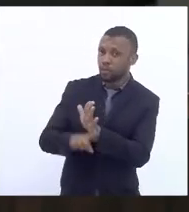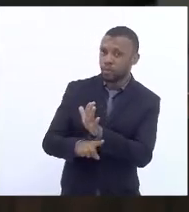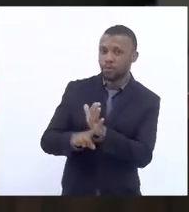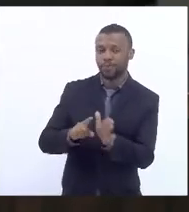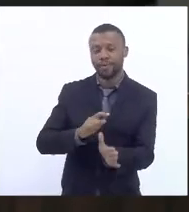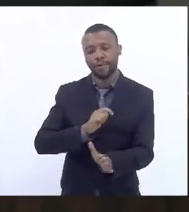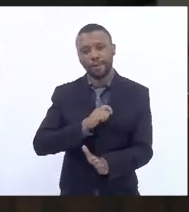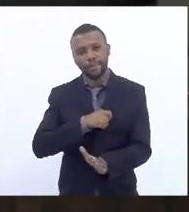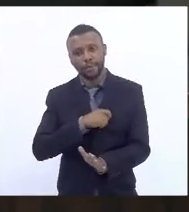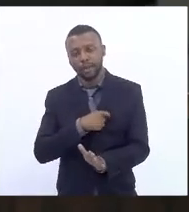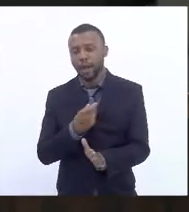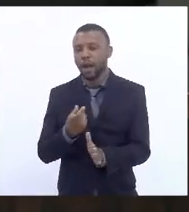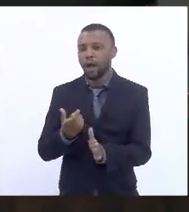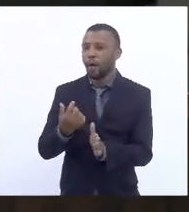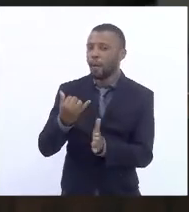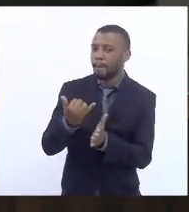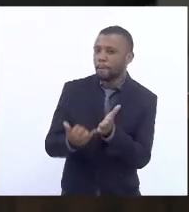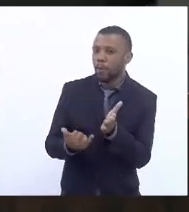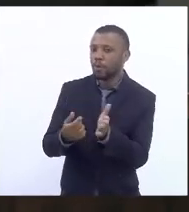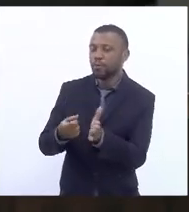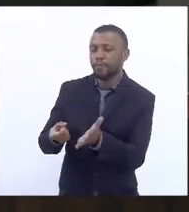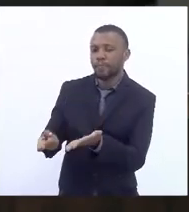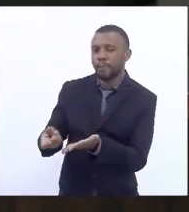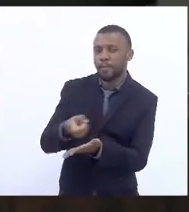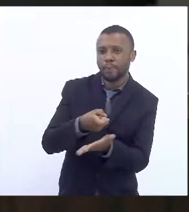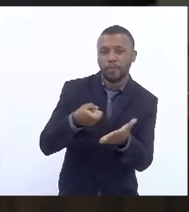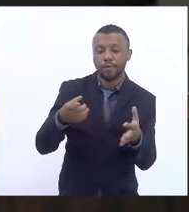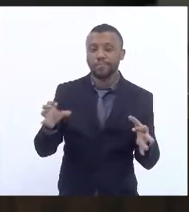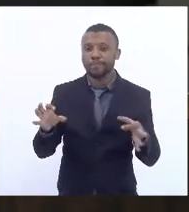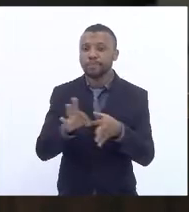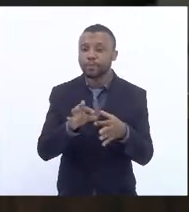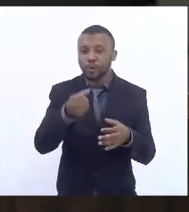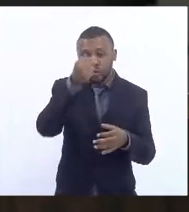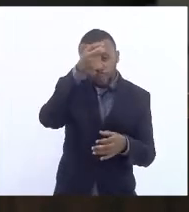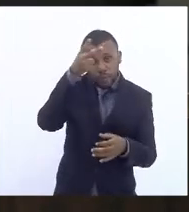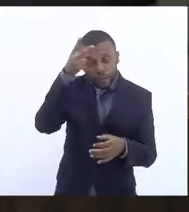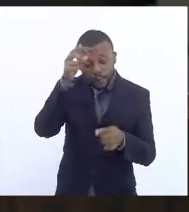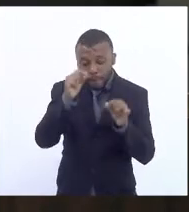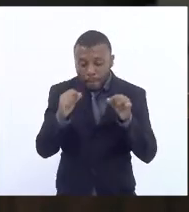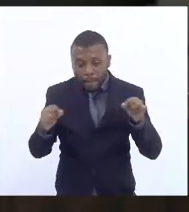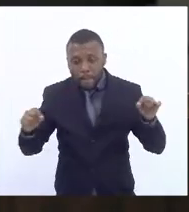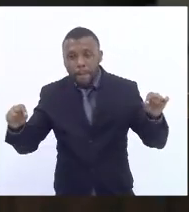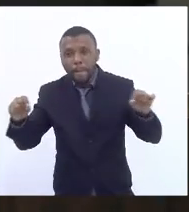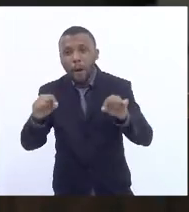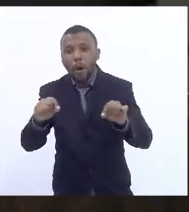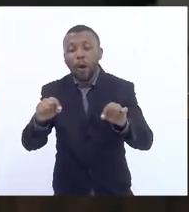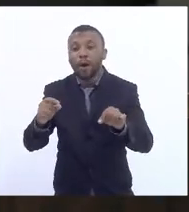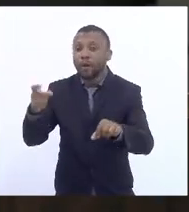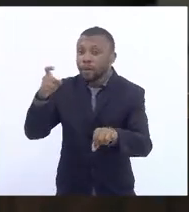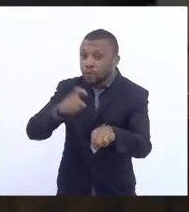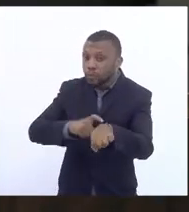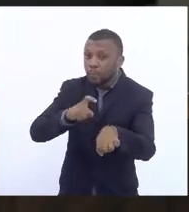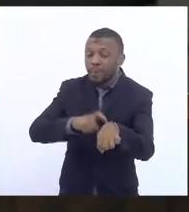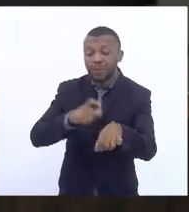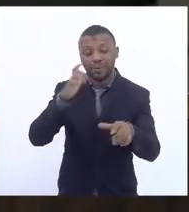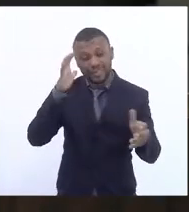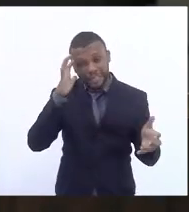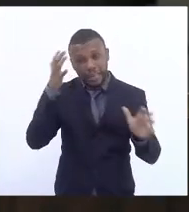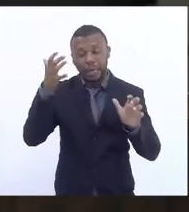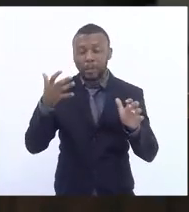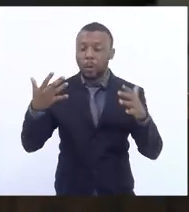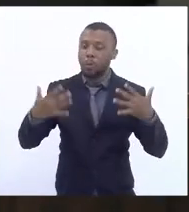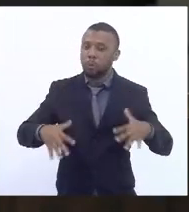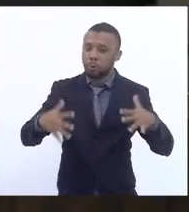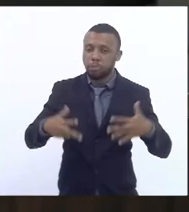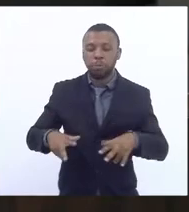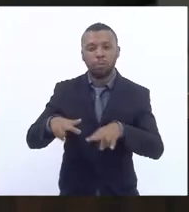aos estabelecimentos localizados nos municípios abrangidos por estado de emergência ou de calamidade pública decorrente das